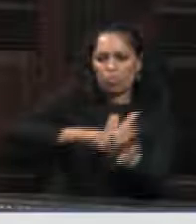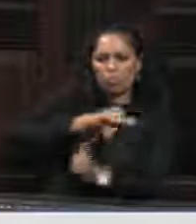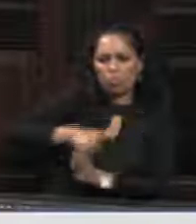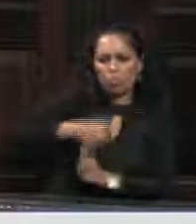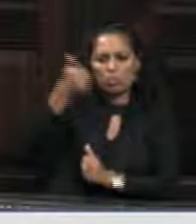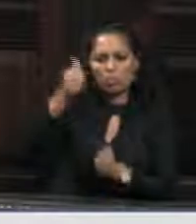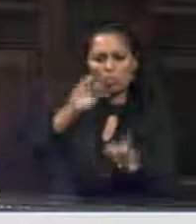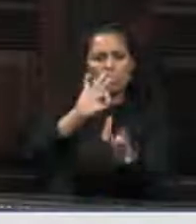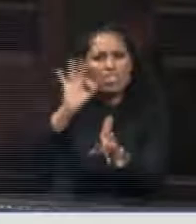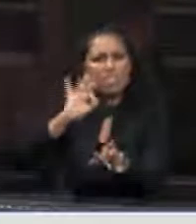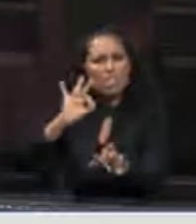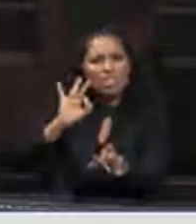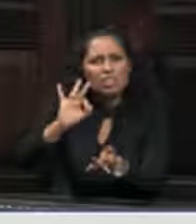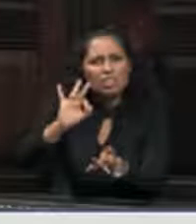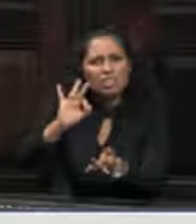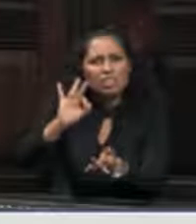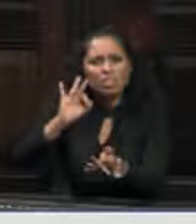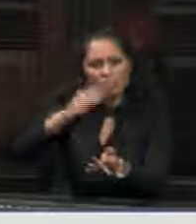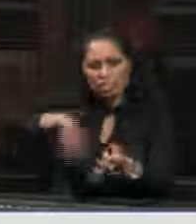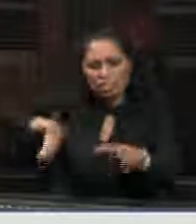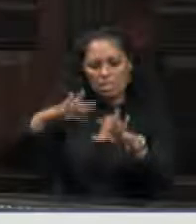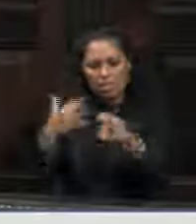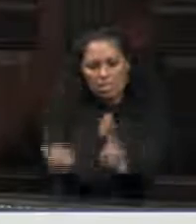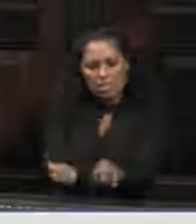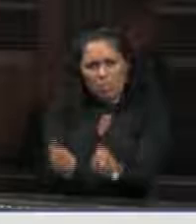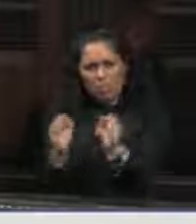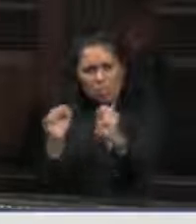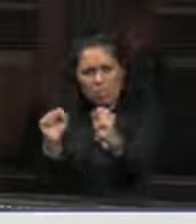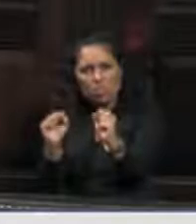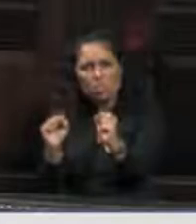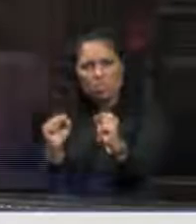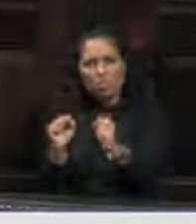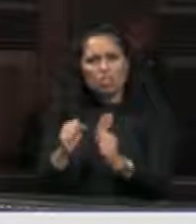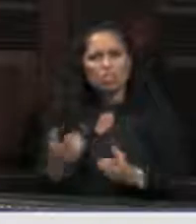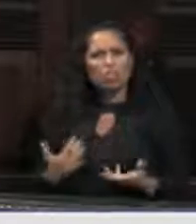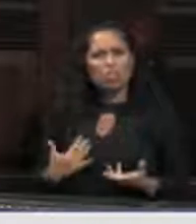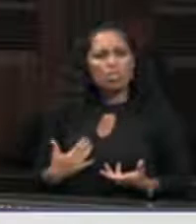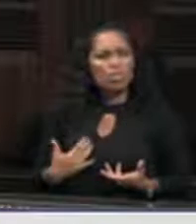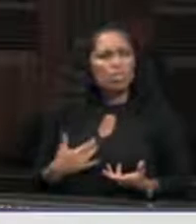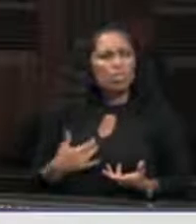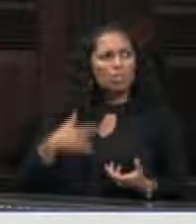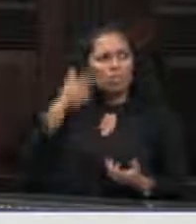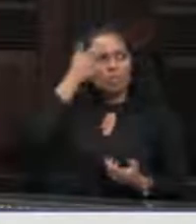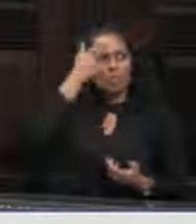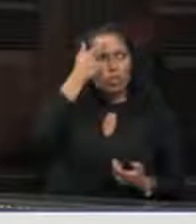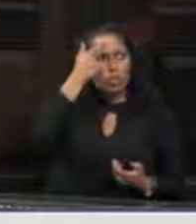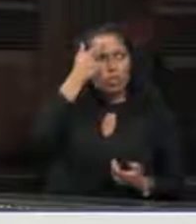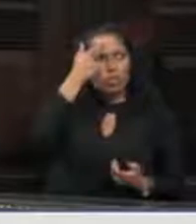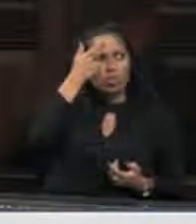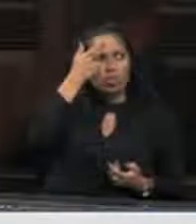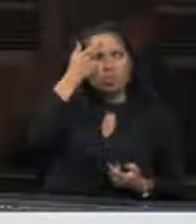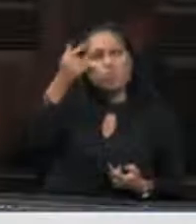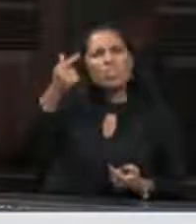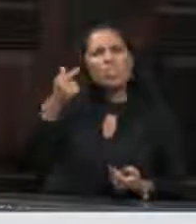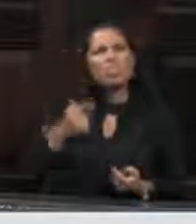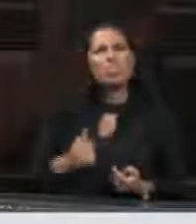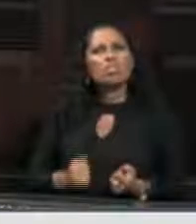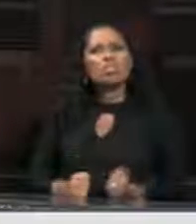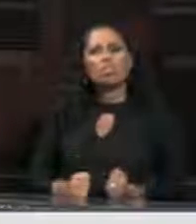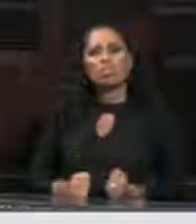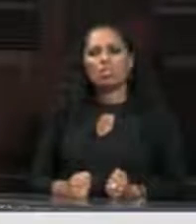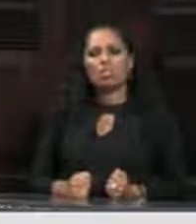lista. Às vezes eu fico pensando, será que o pessoal, lavador de veículo,